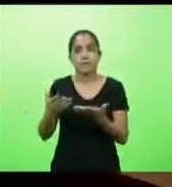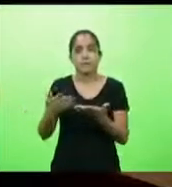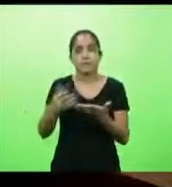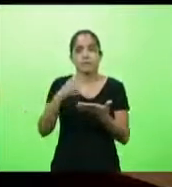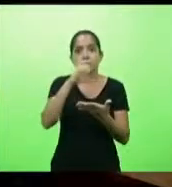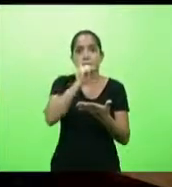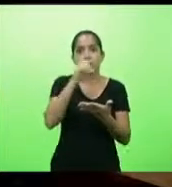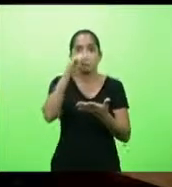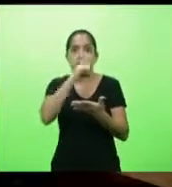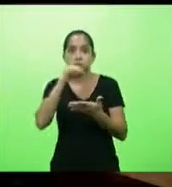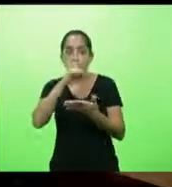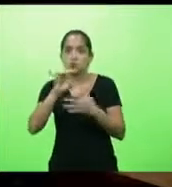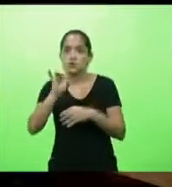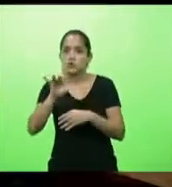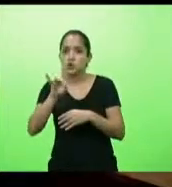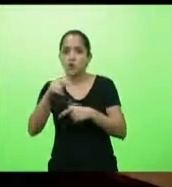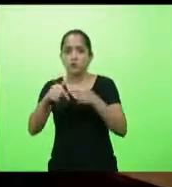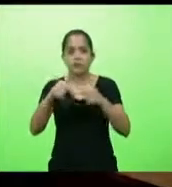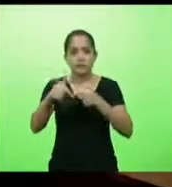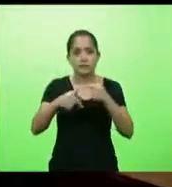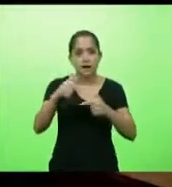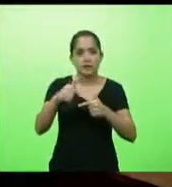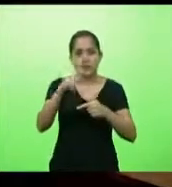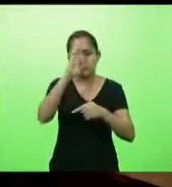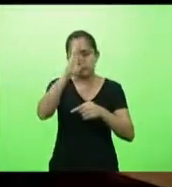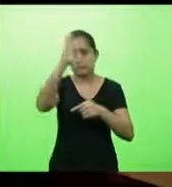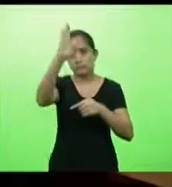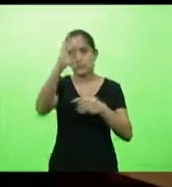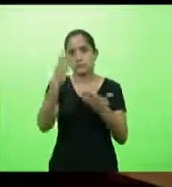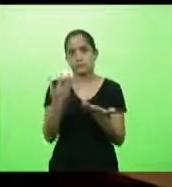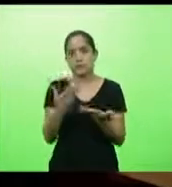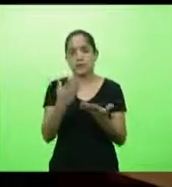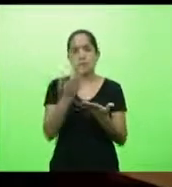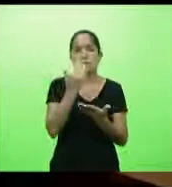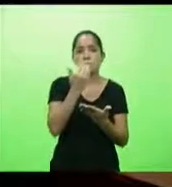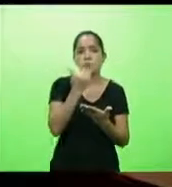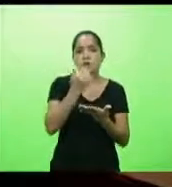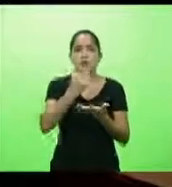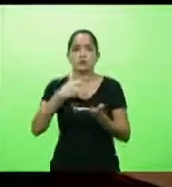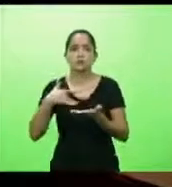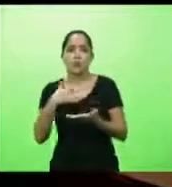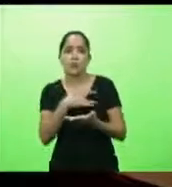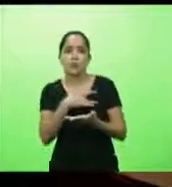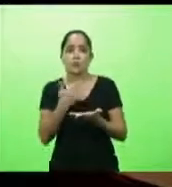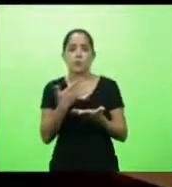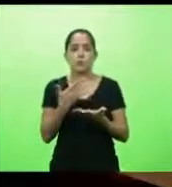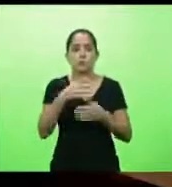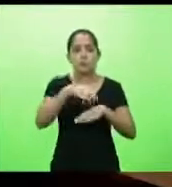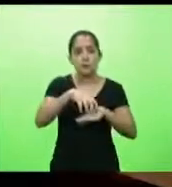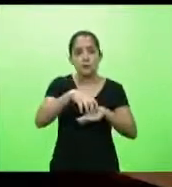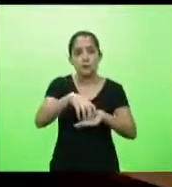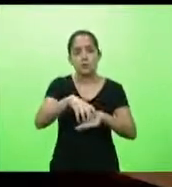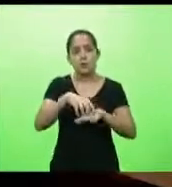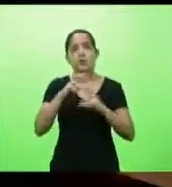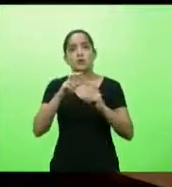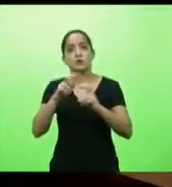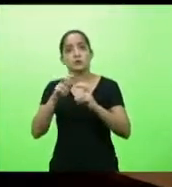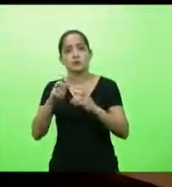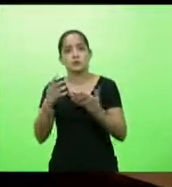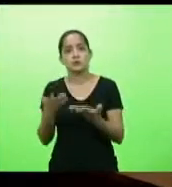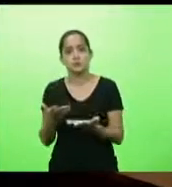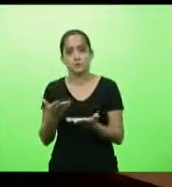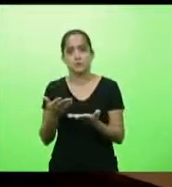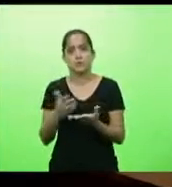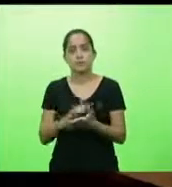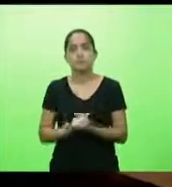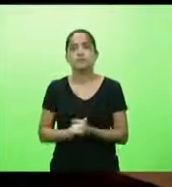semana apenas as atividades essenciais, de alimentação, de saúde, de transporte, durante o